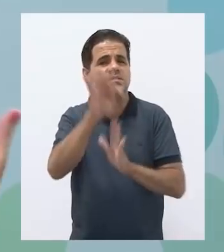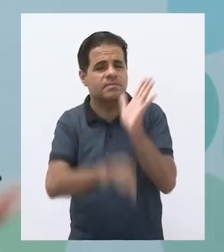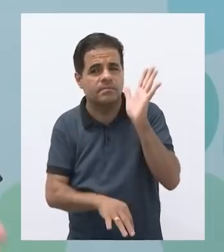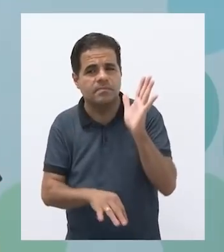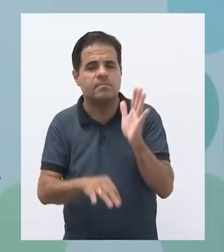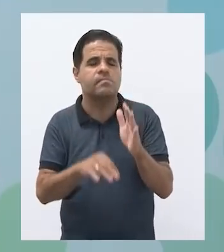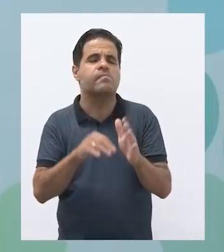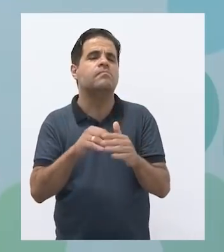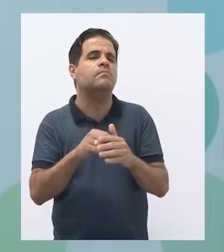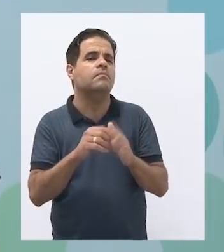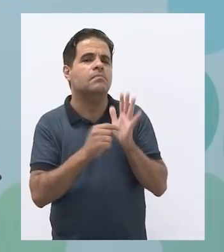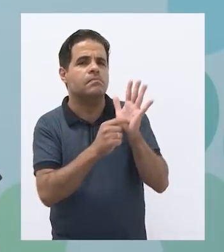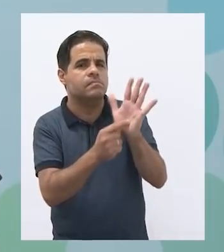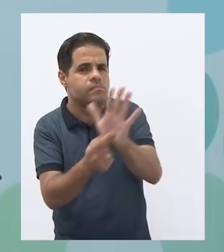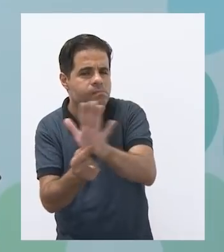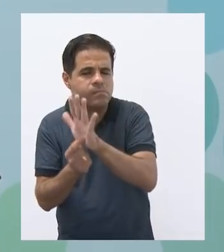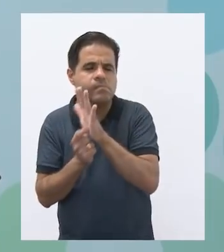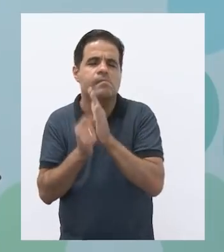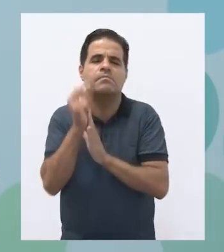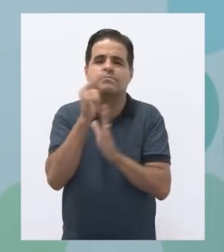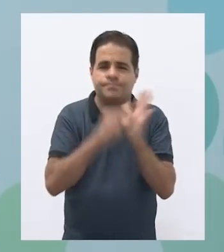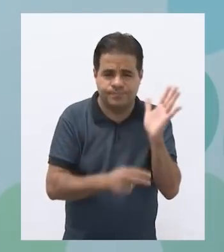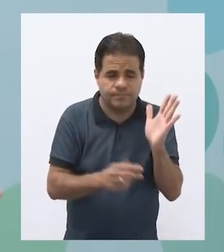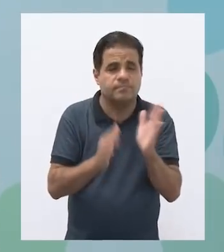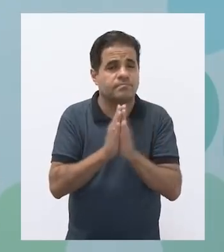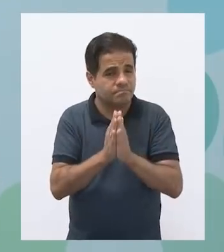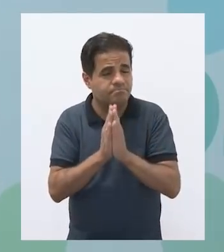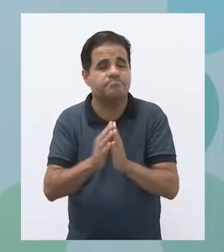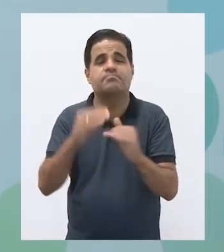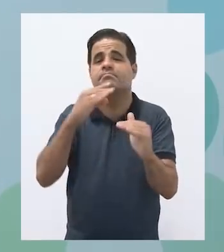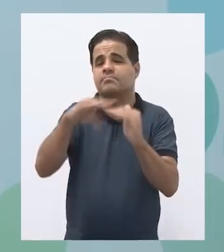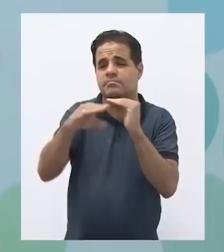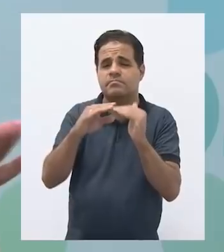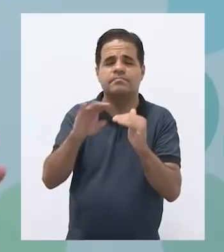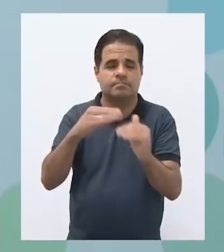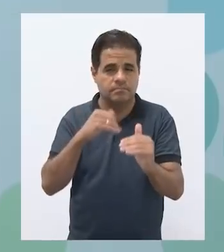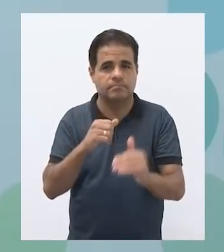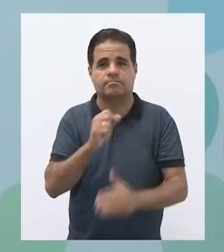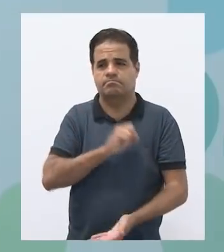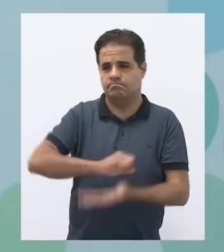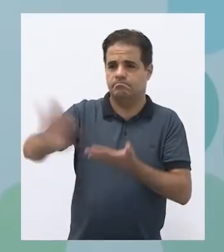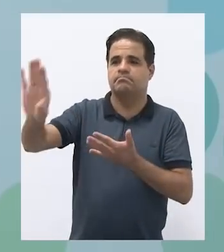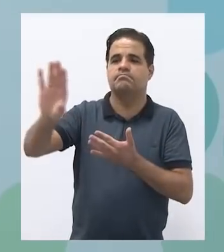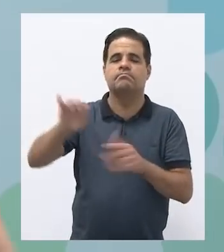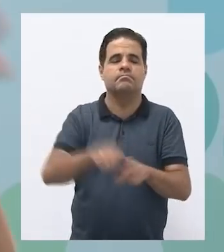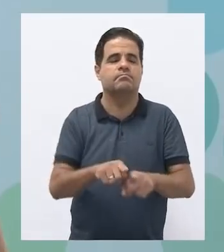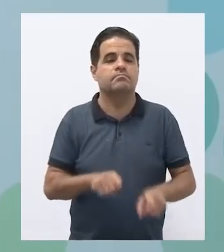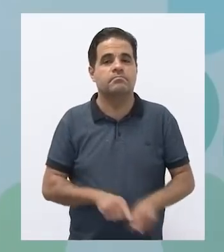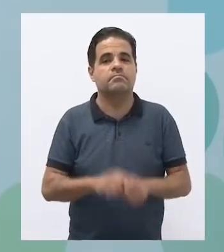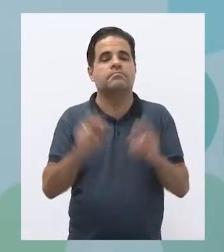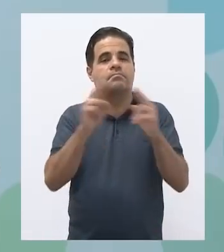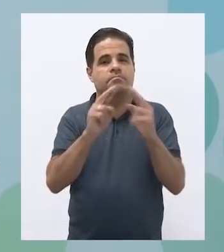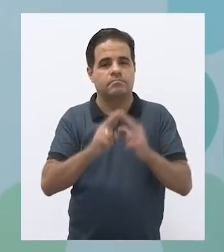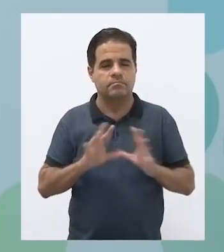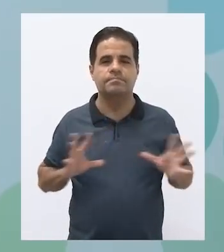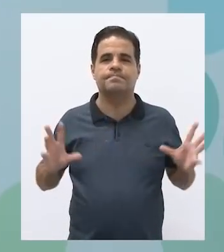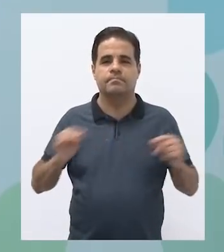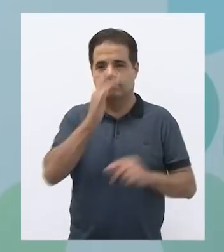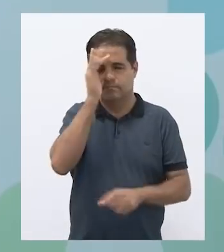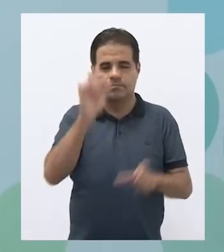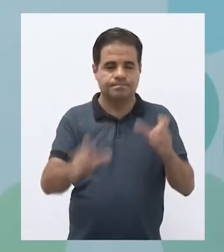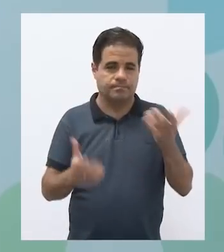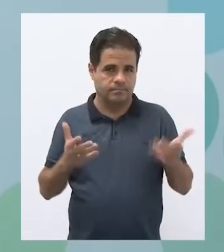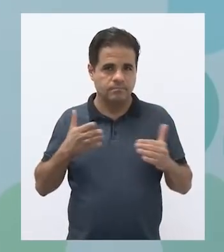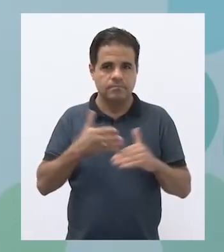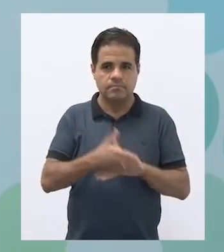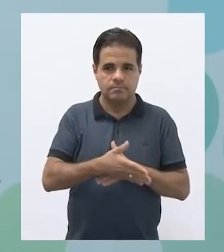textos, as suas indicações aí de leitura, tá? Então, se você puder me mandar, aí eu encaminho para a rede, para todo mundo que quiser